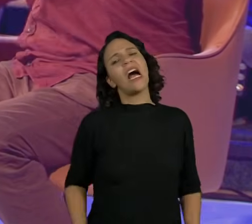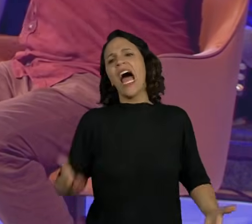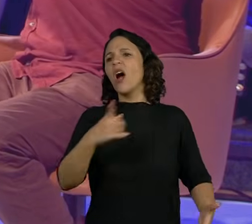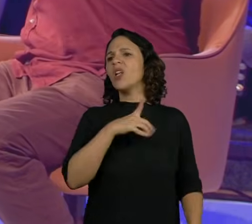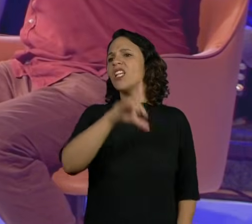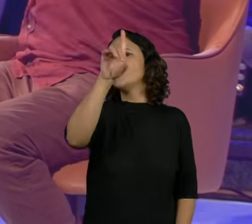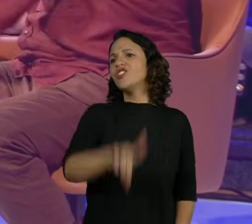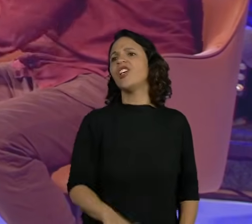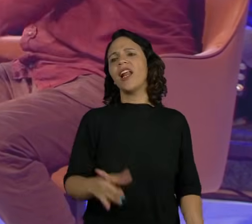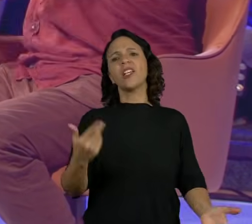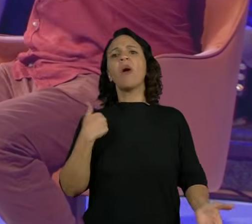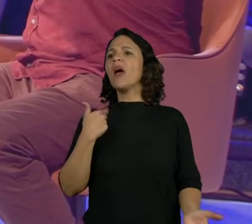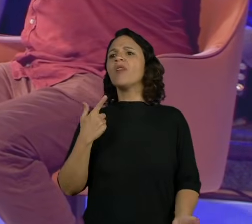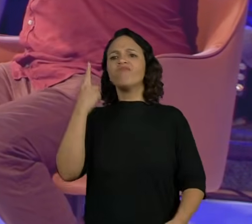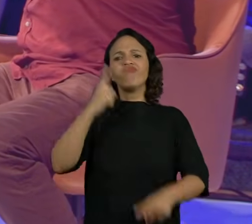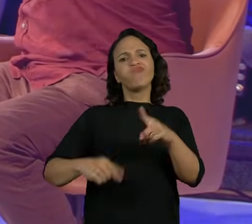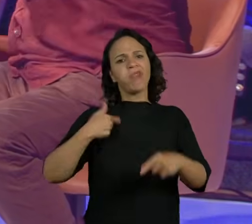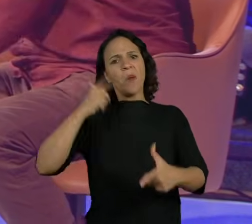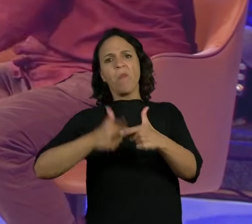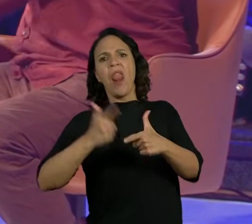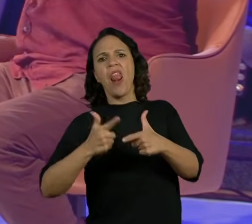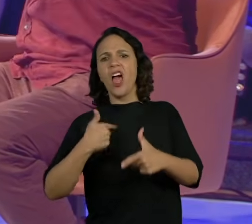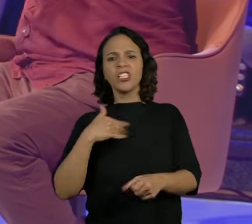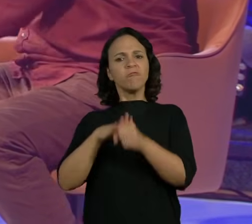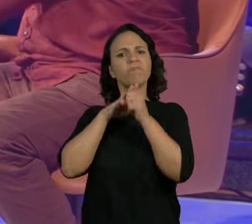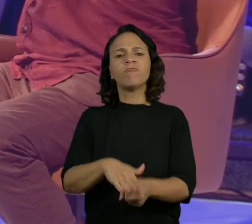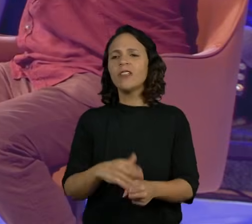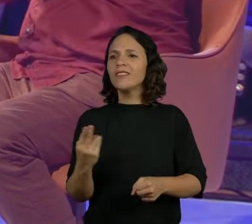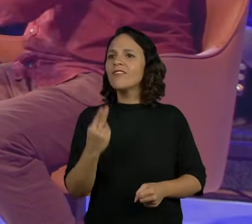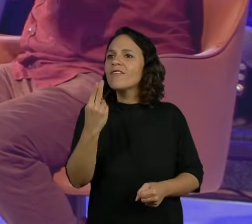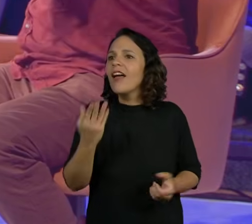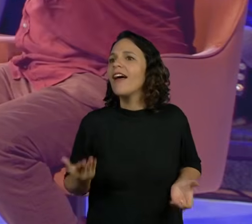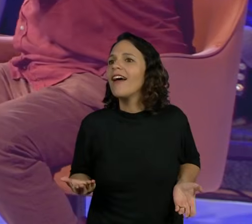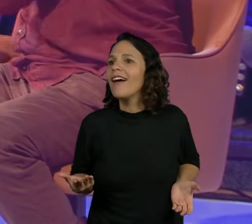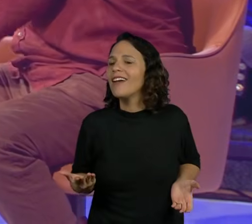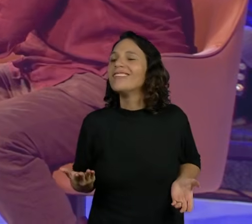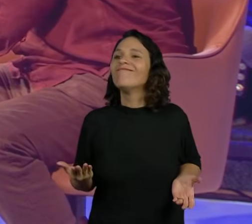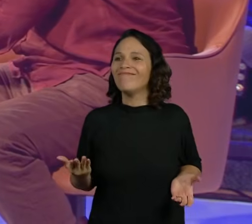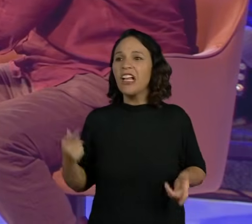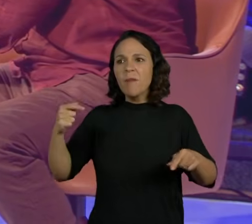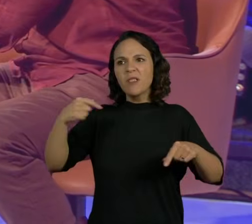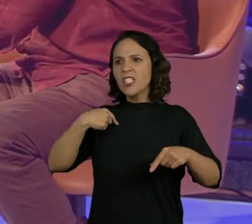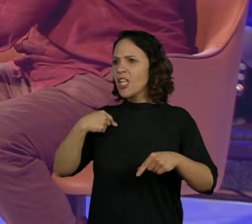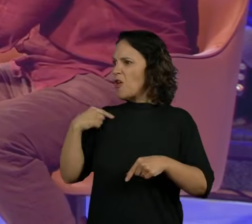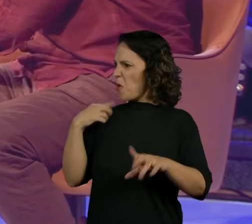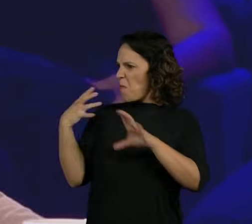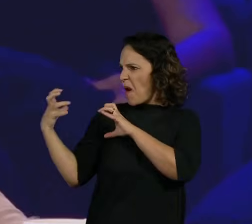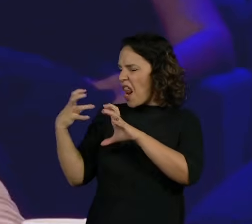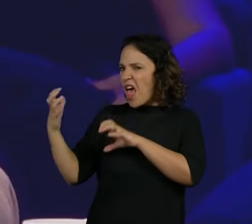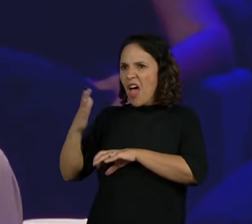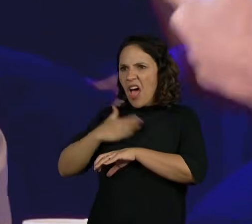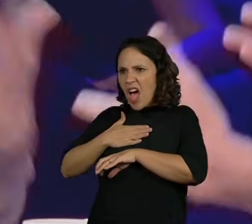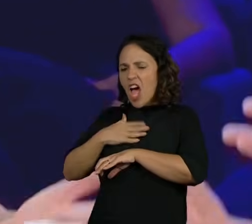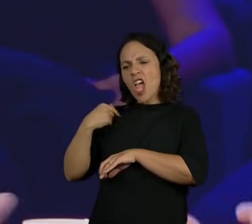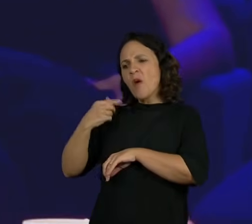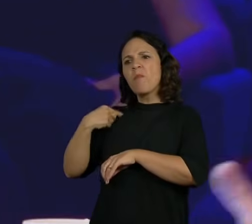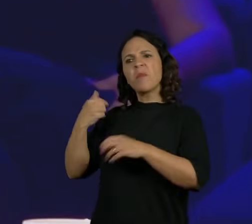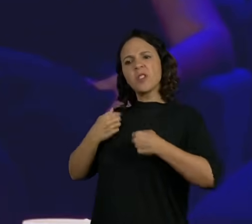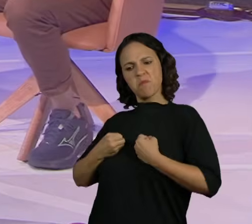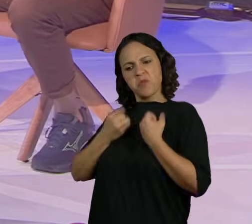gente aqui que eu possa, entende? Humilhar, etc. e tal, e me E mostrar o meu poder, e